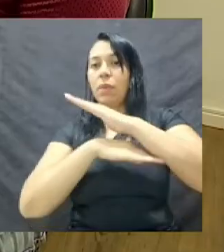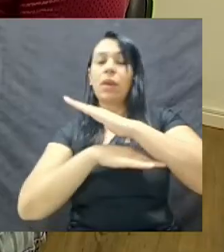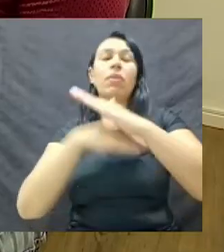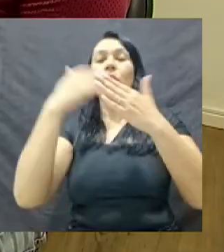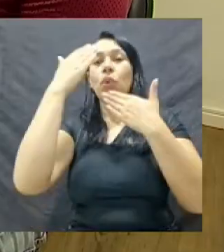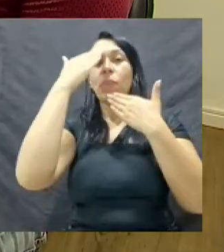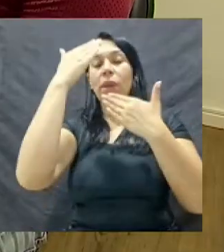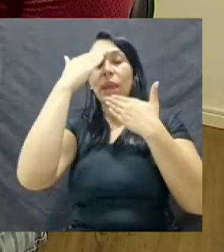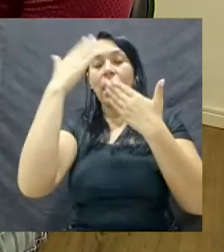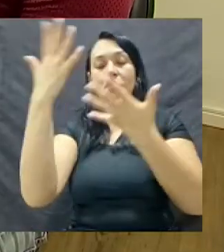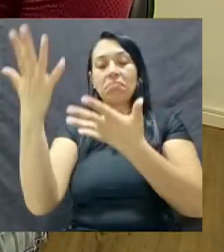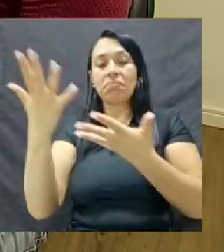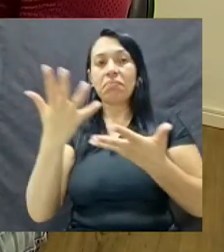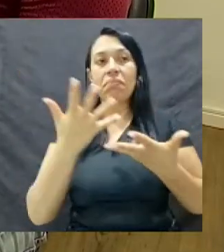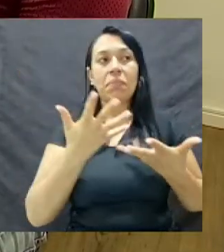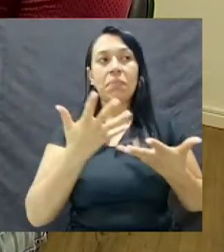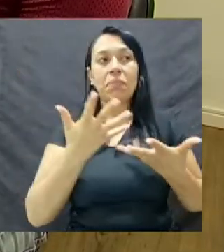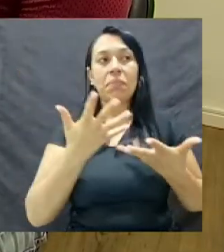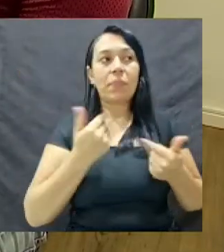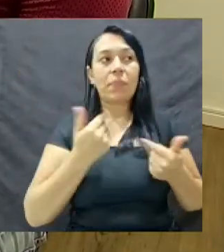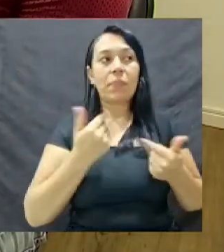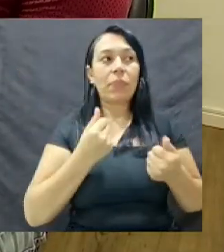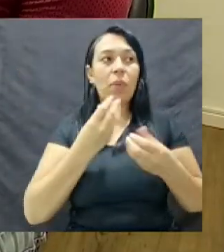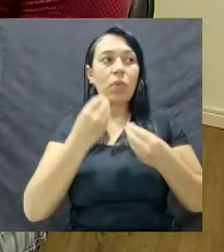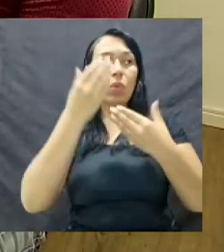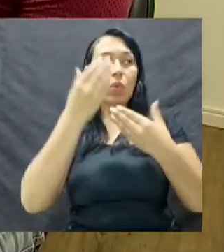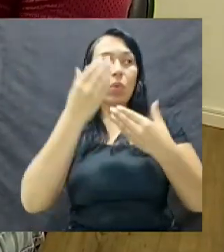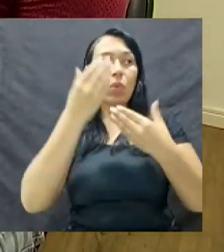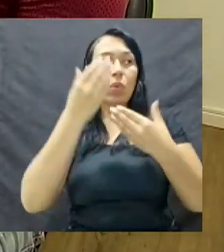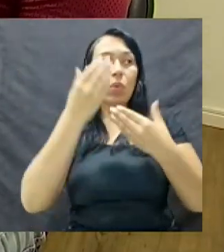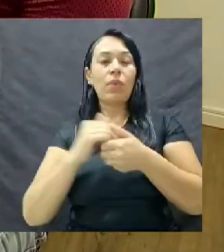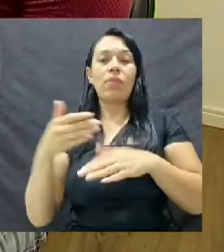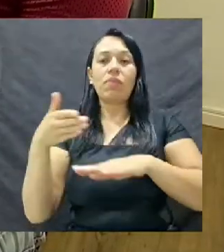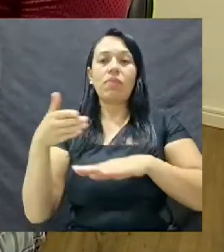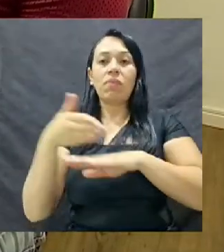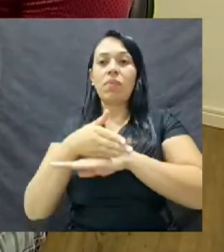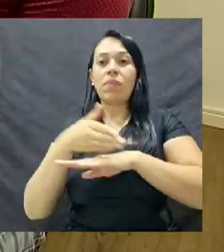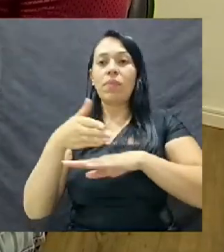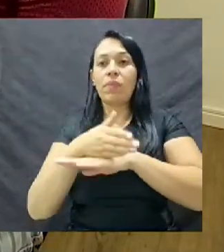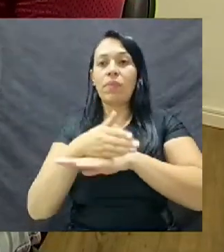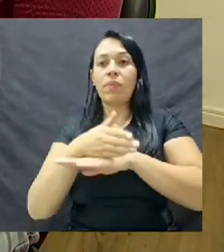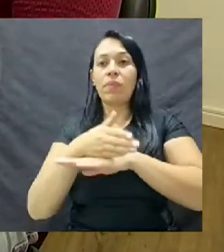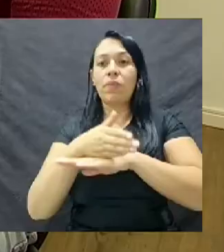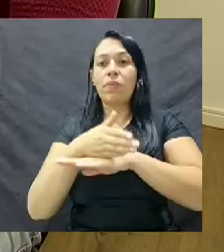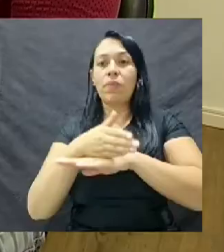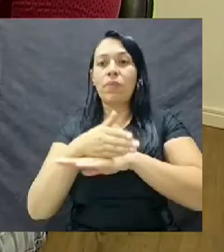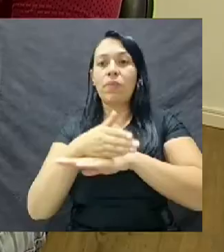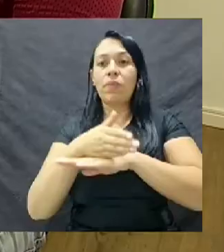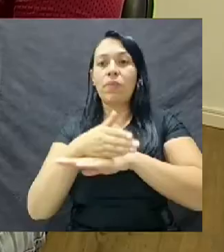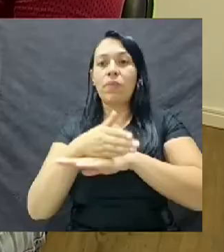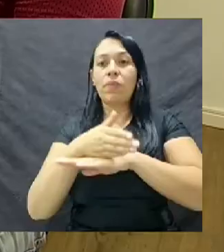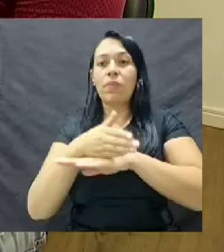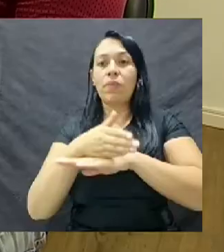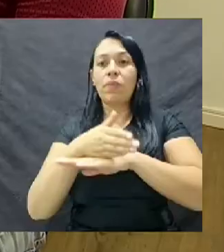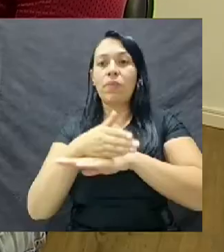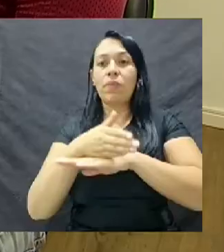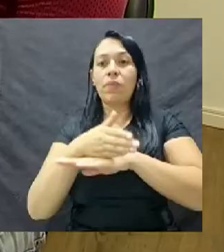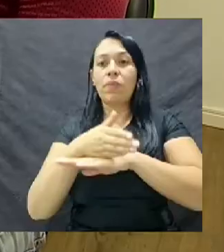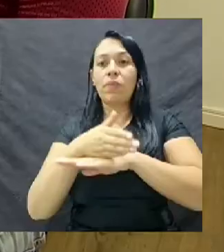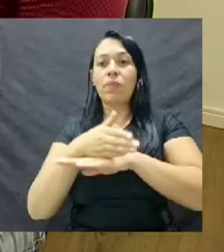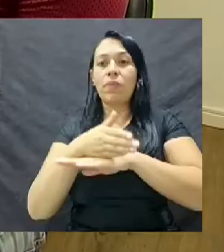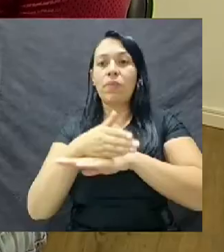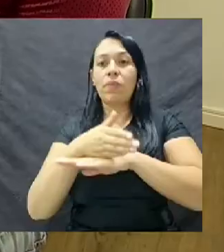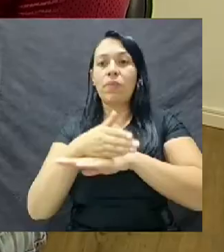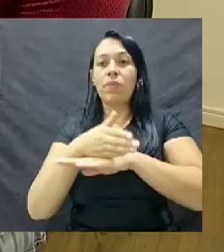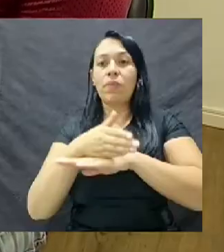sua disponibilidade de poder participar do Por Dentro da Câmara, né, esse programa que vai contar um pouco mais sobre os setores aqui do Legislativo, né? Para a